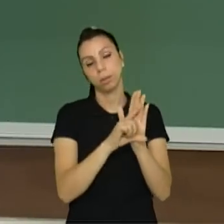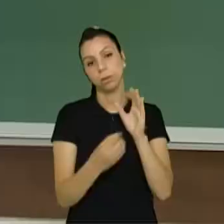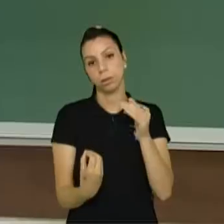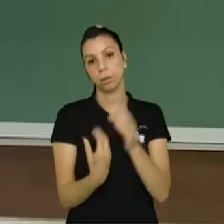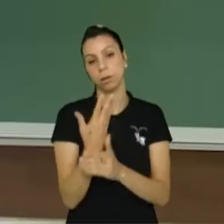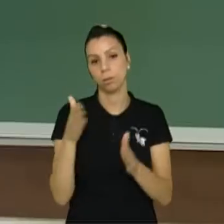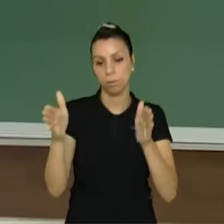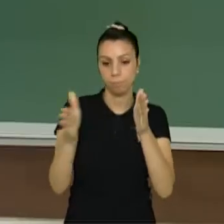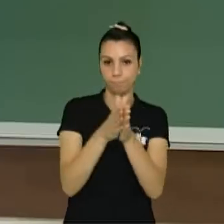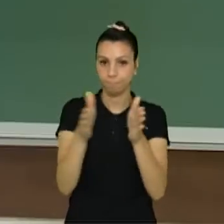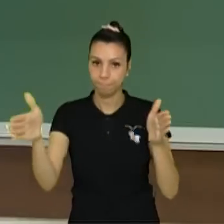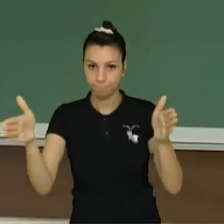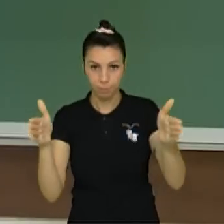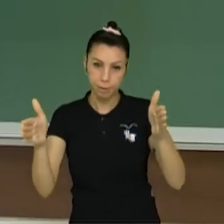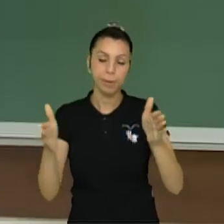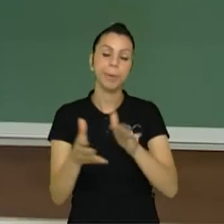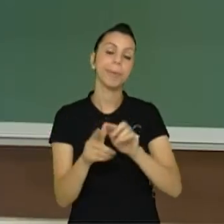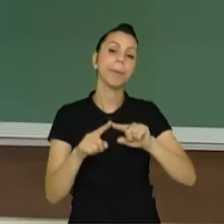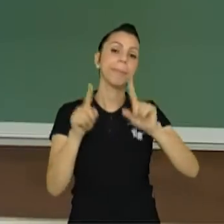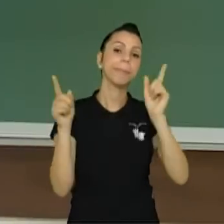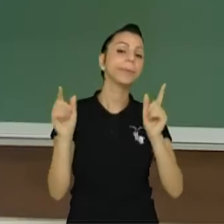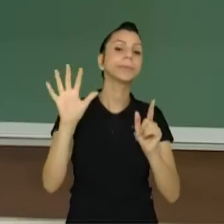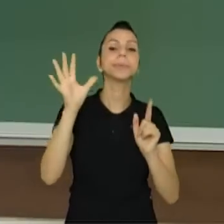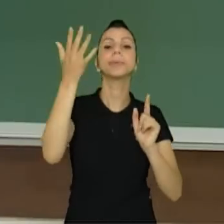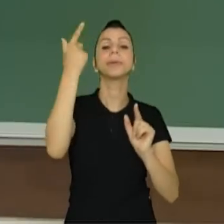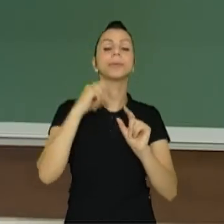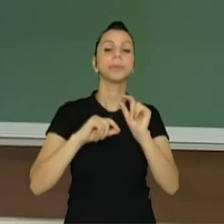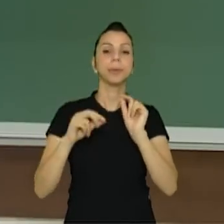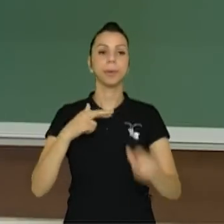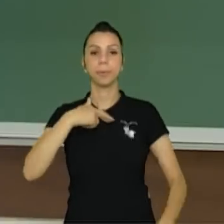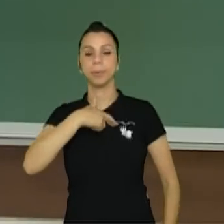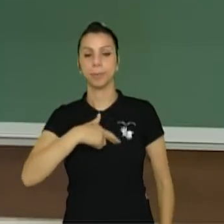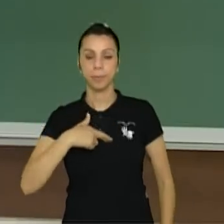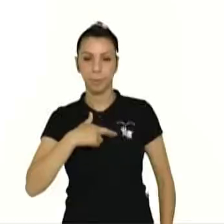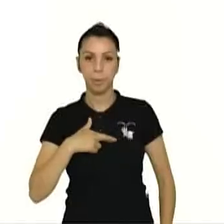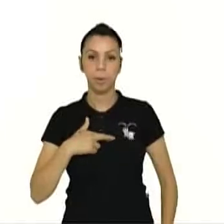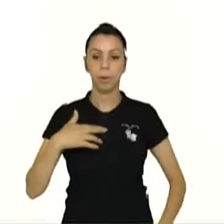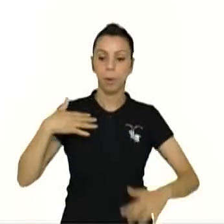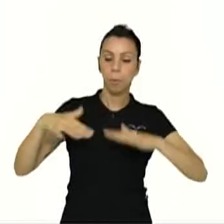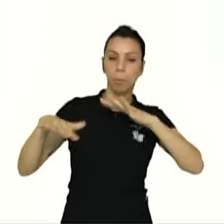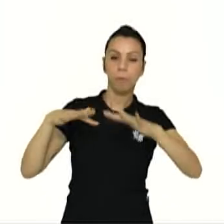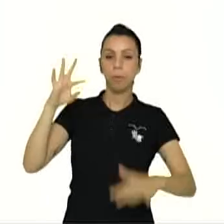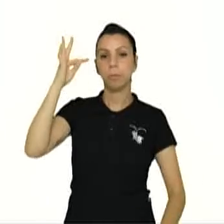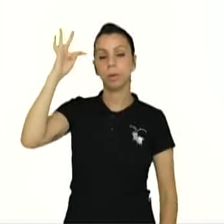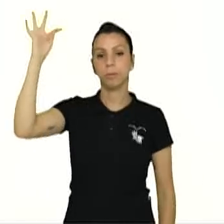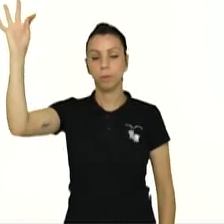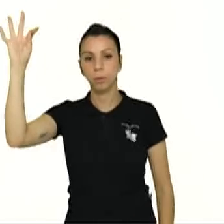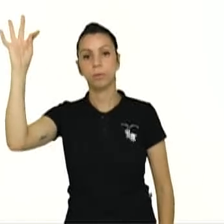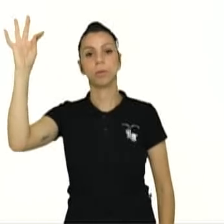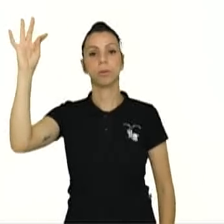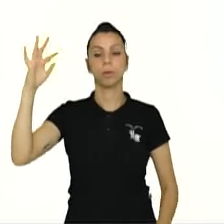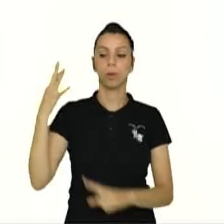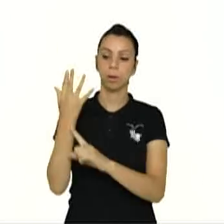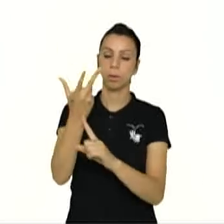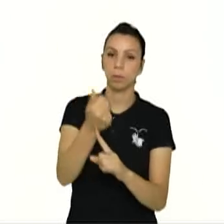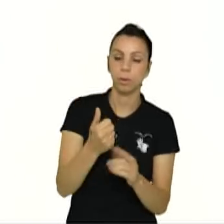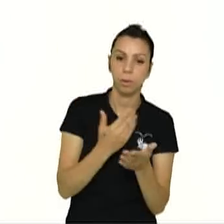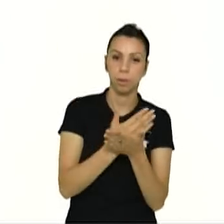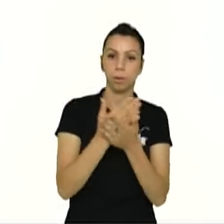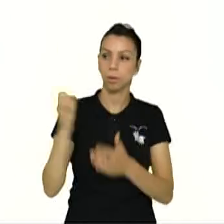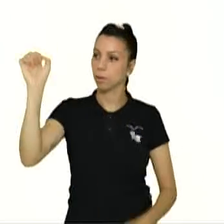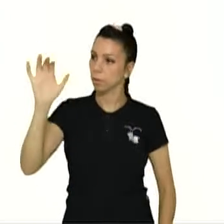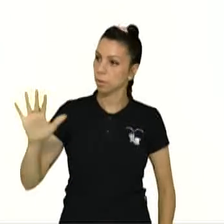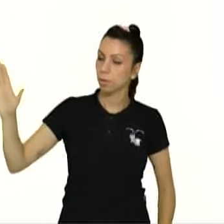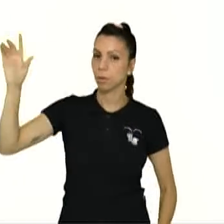Tá? Mas o que vai acontecer? O romantismo, um movimento filosófico, artístico, iniciado na Europa no